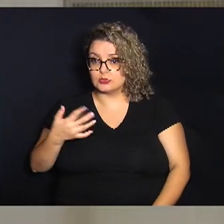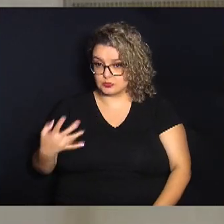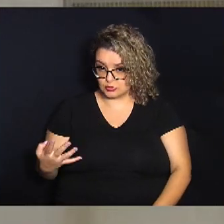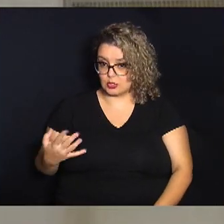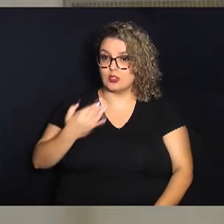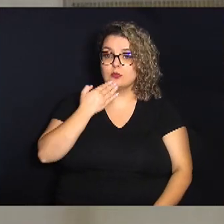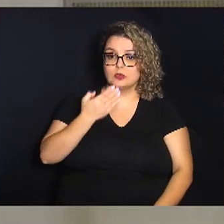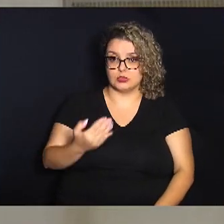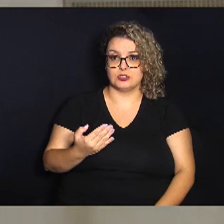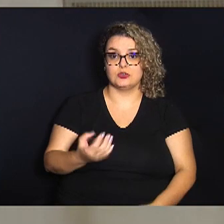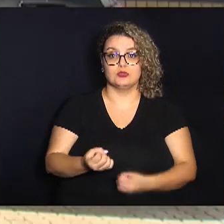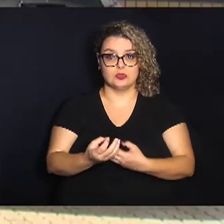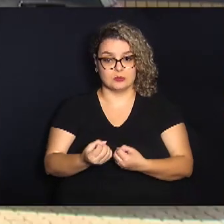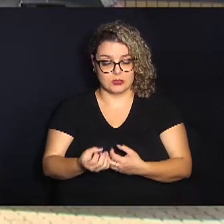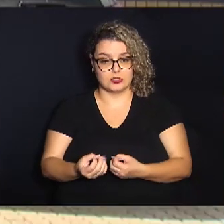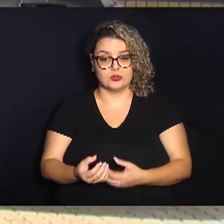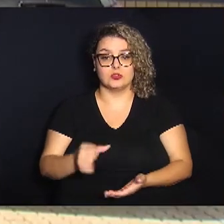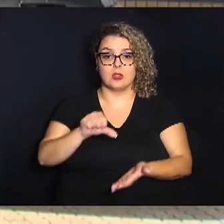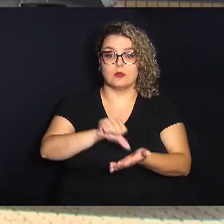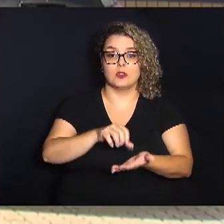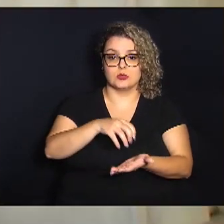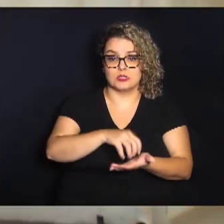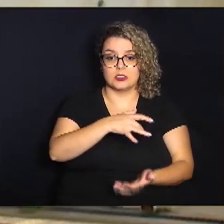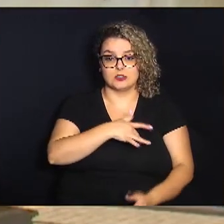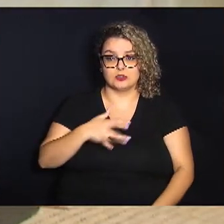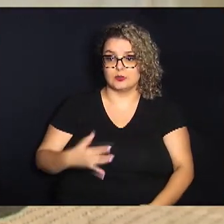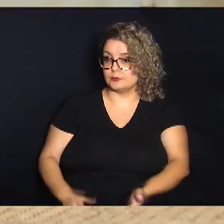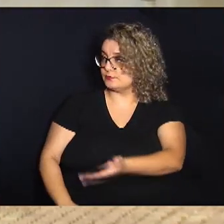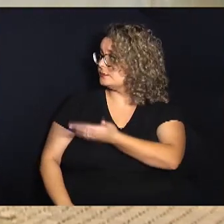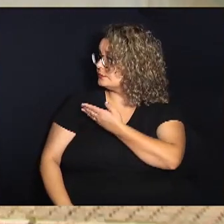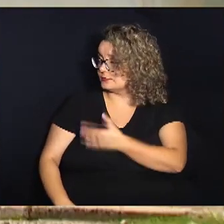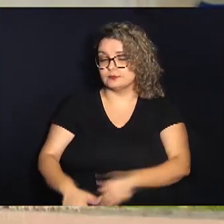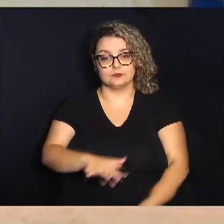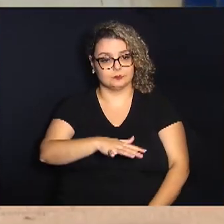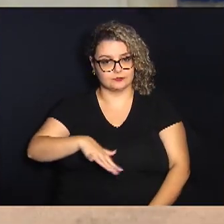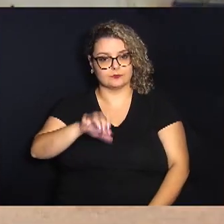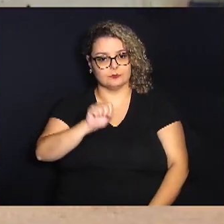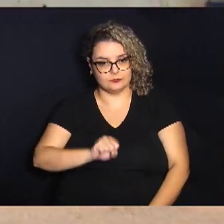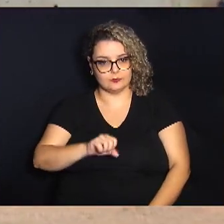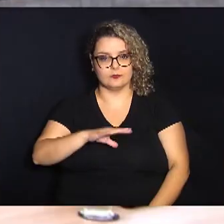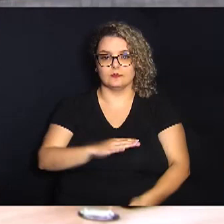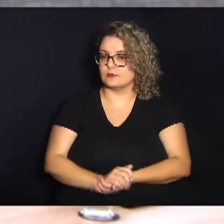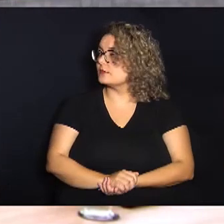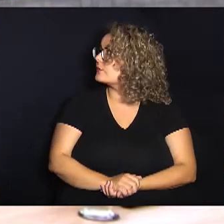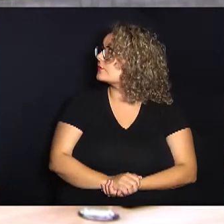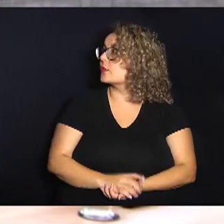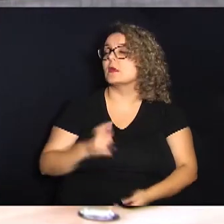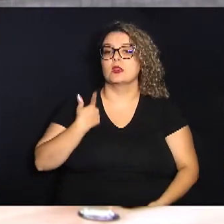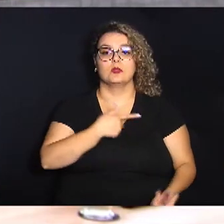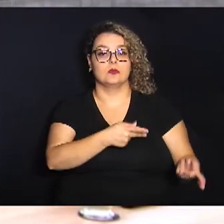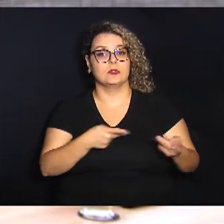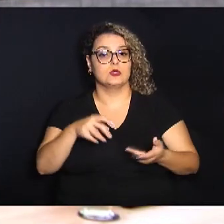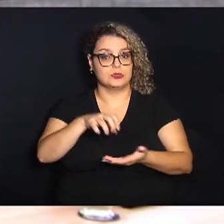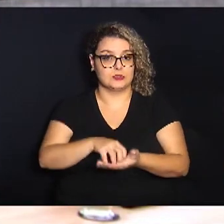pedindo informações sobre a situação do Centro de Saúde Orozimbo Maia, na região sul da cidade. Nós visitamos o Centro de Saúde,